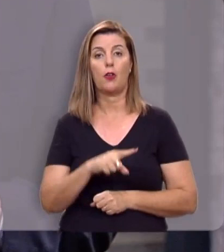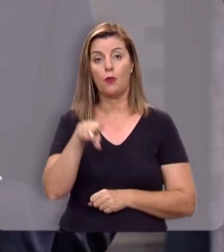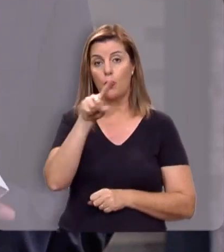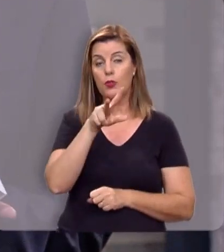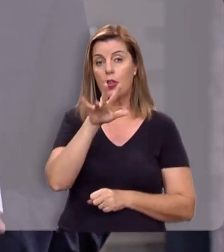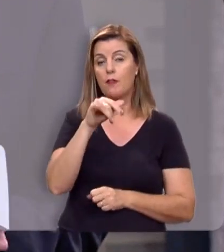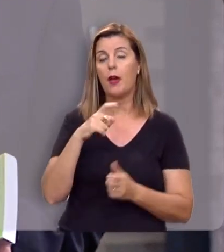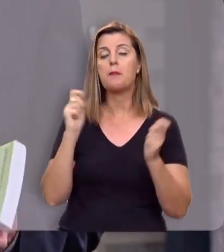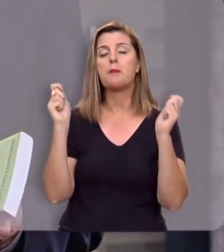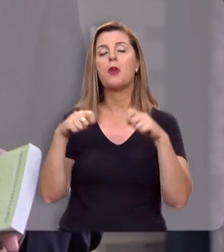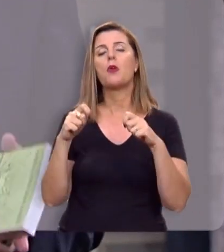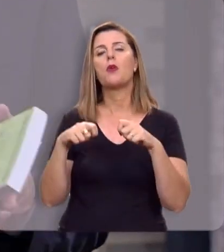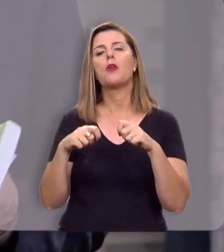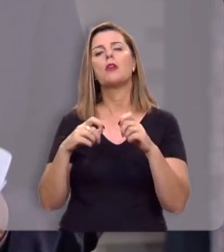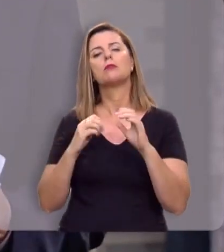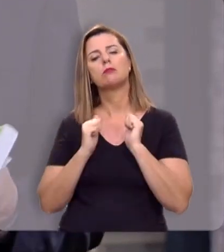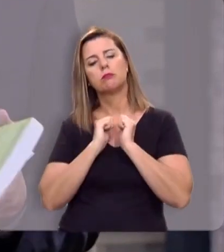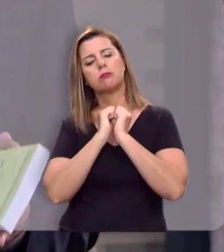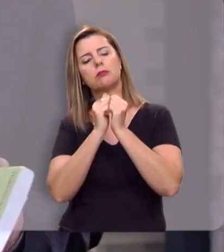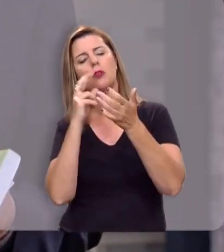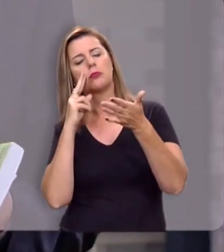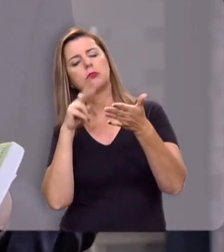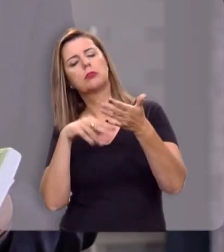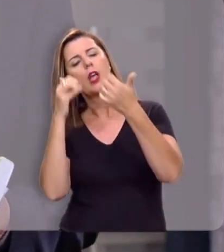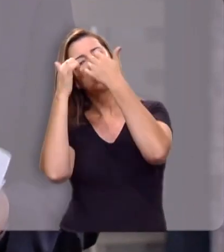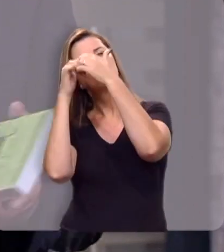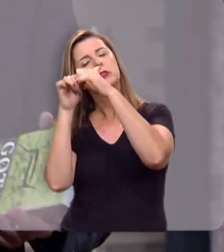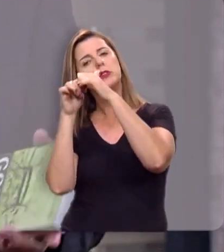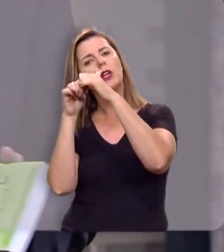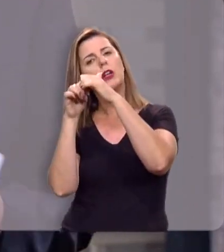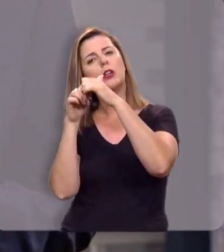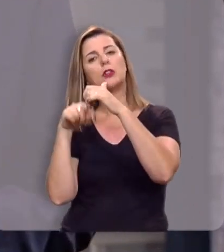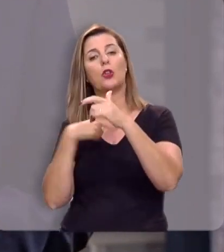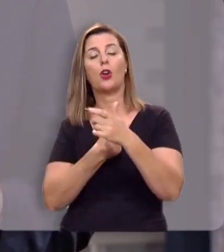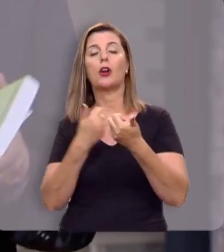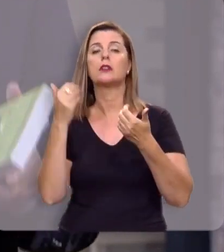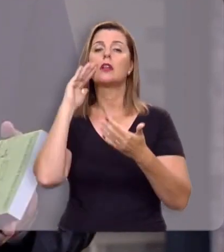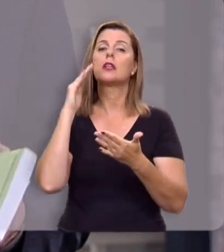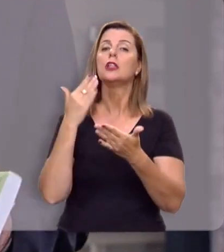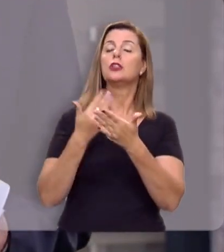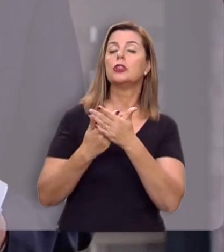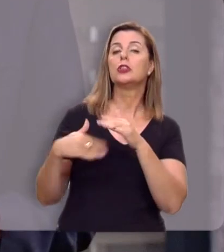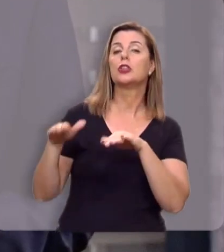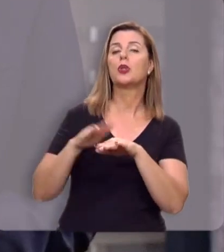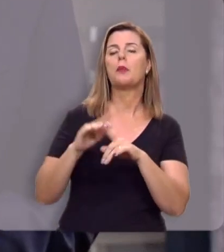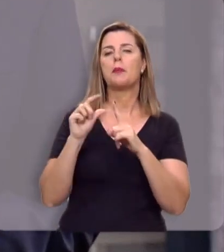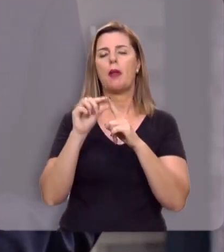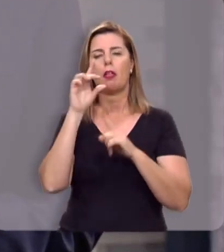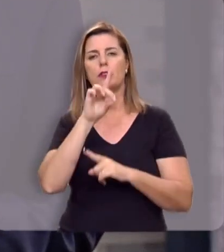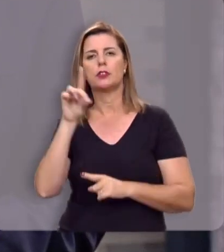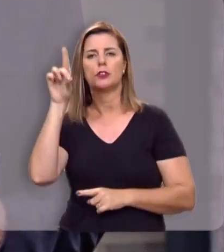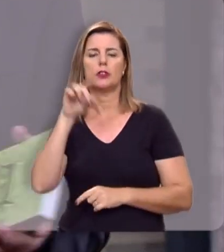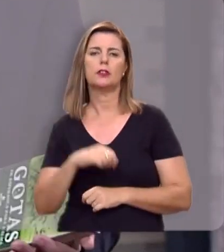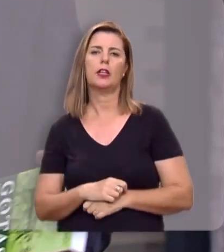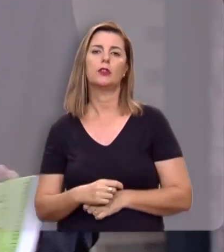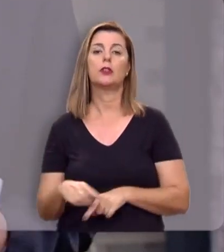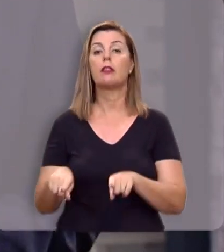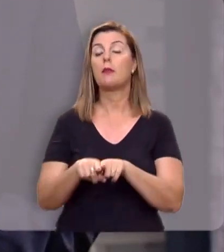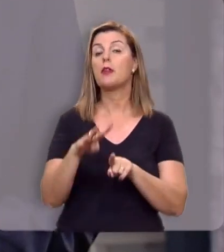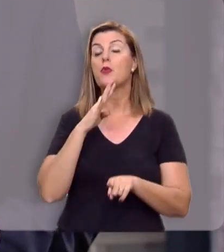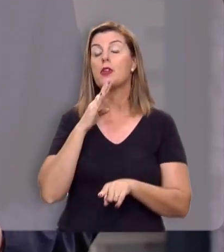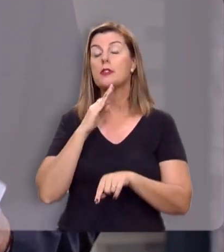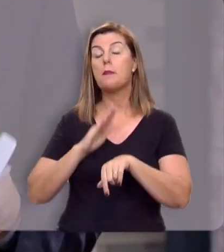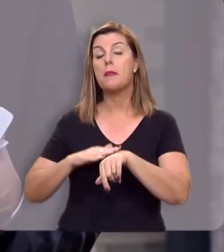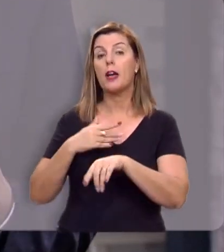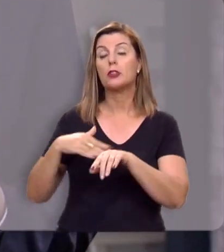ano. E você vai poder ali acompanhar e refletir sobre aquilo que nós cremos a respeito da Palavra de Deus e também